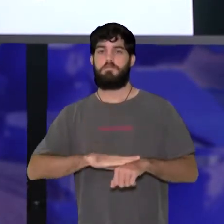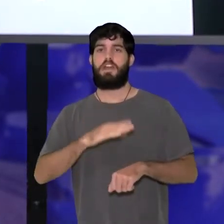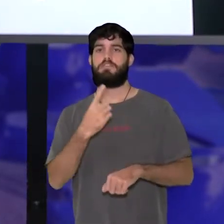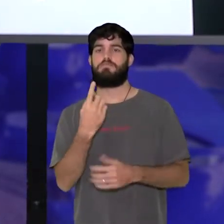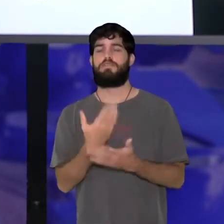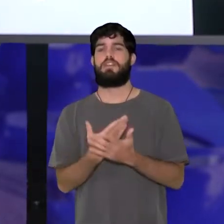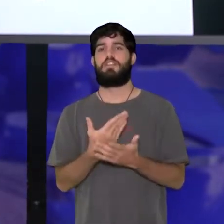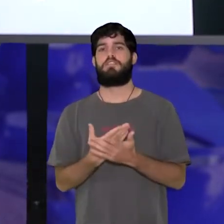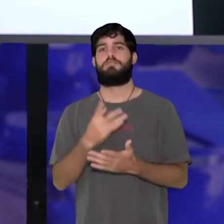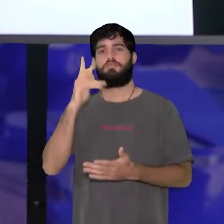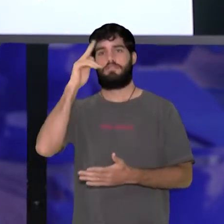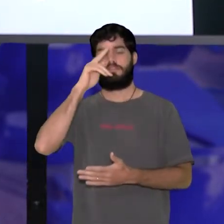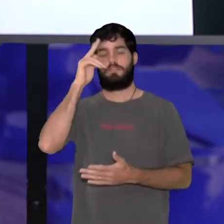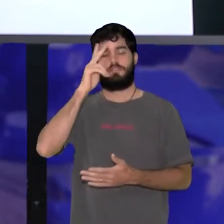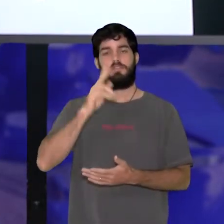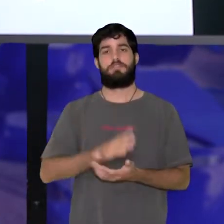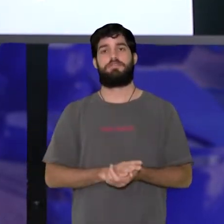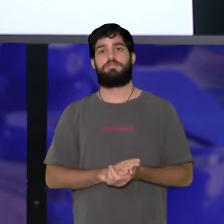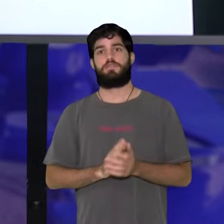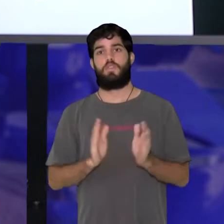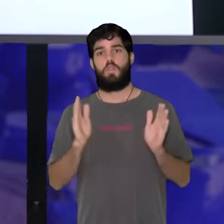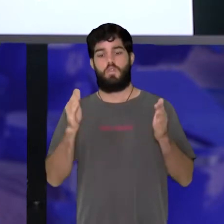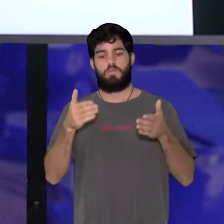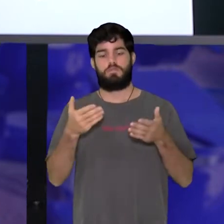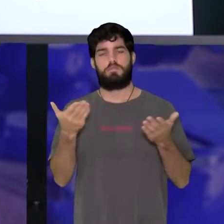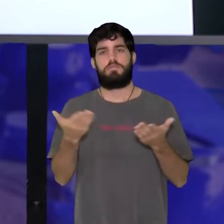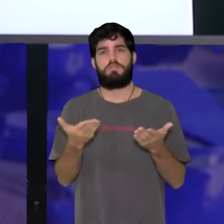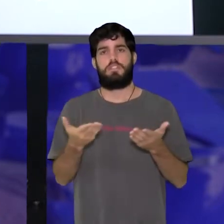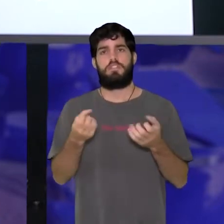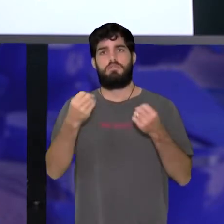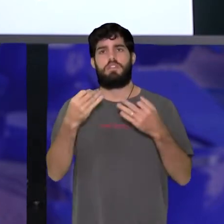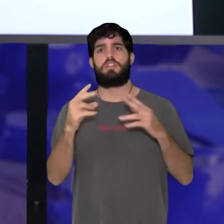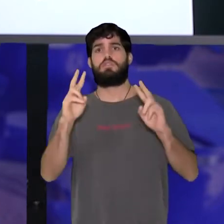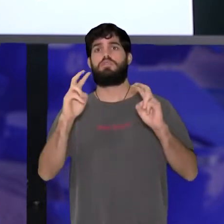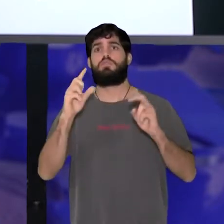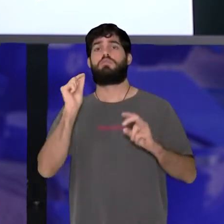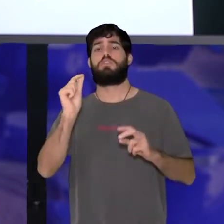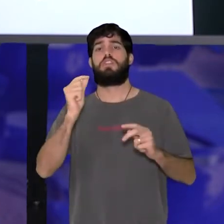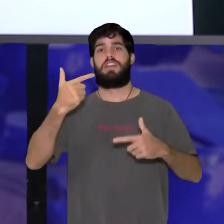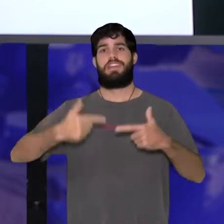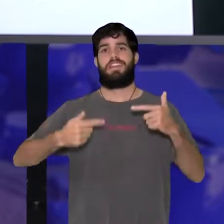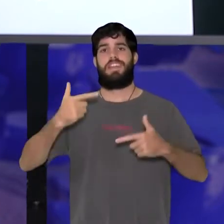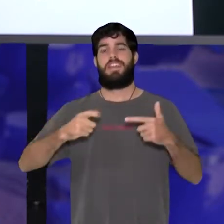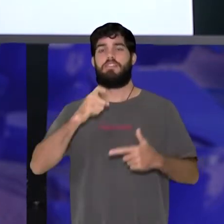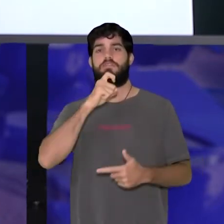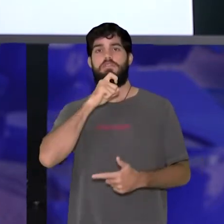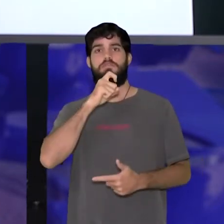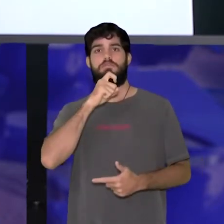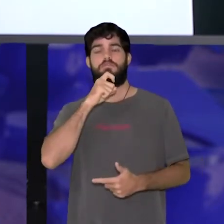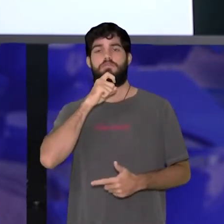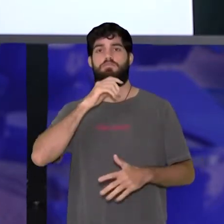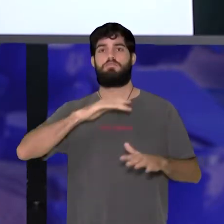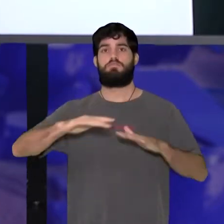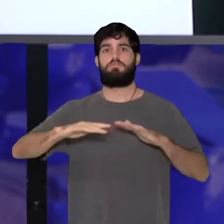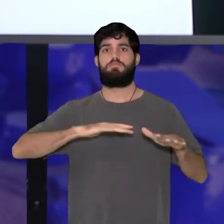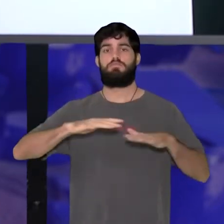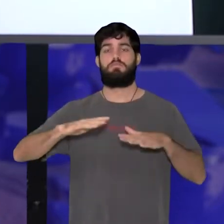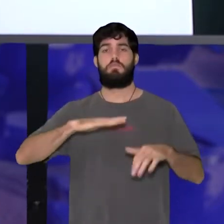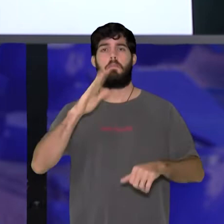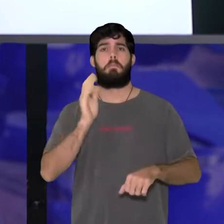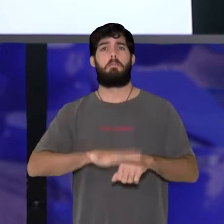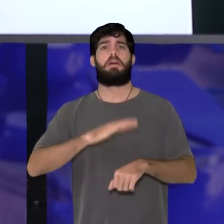Geral, desta feita falando sobre a Guerra Fria. A Guerra Fria, que foi um dos movimentos